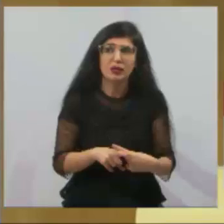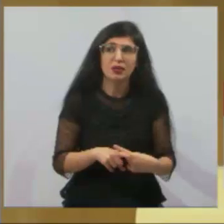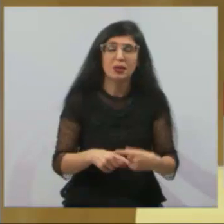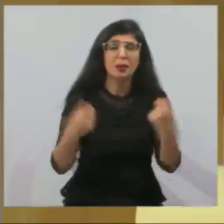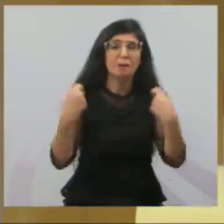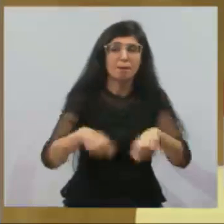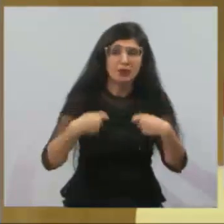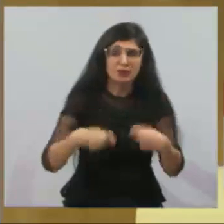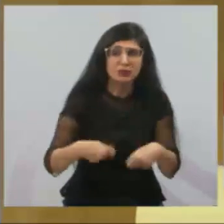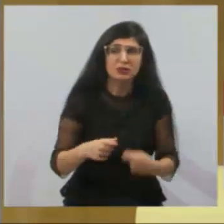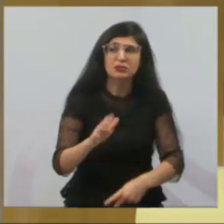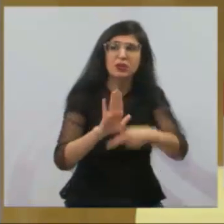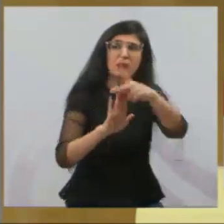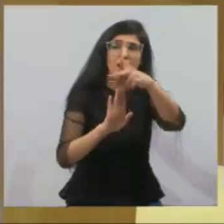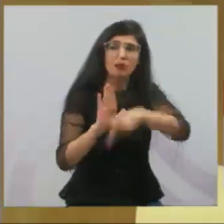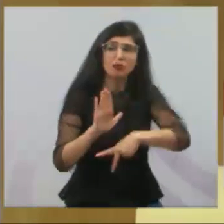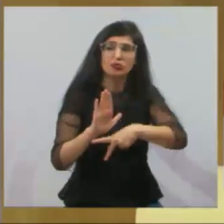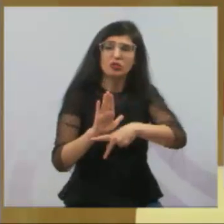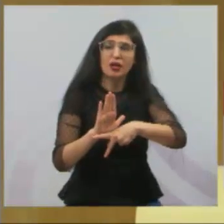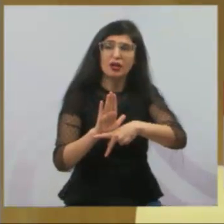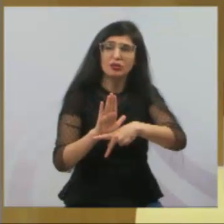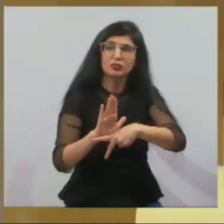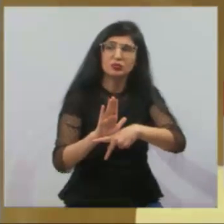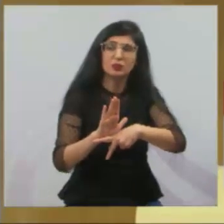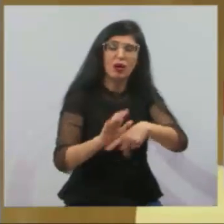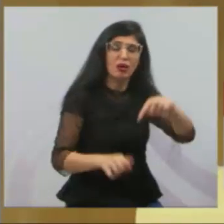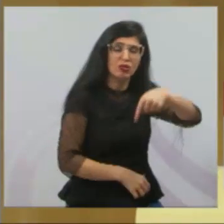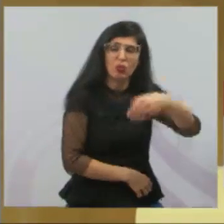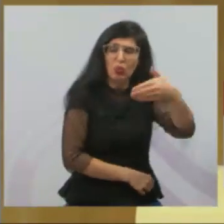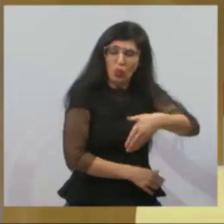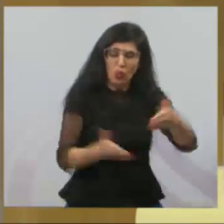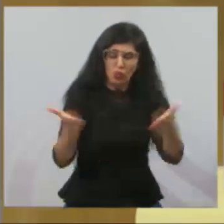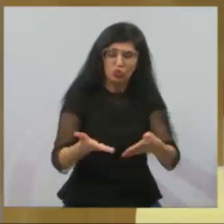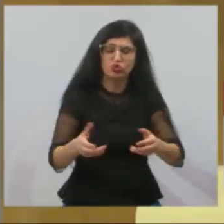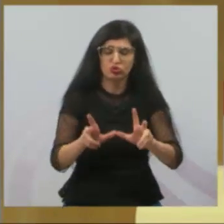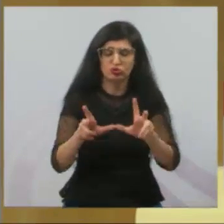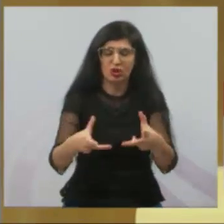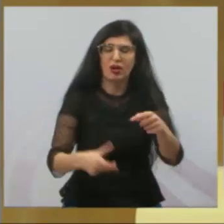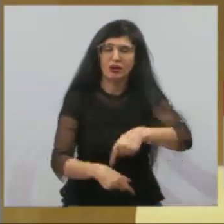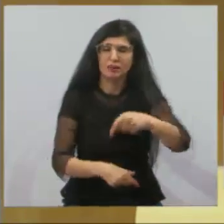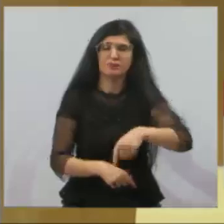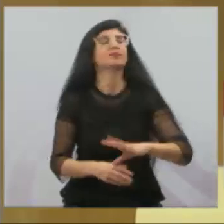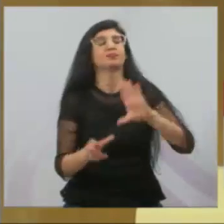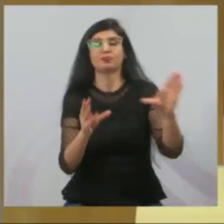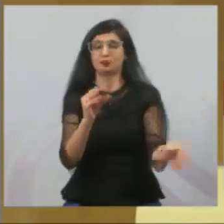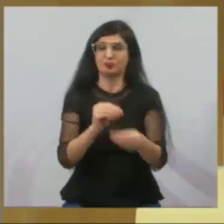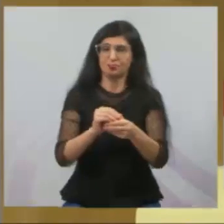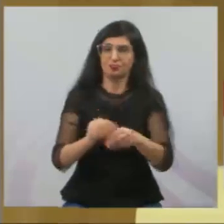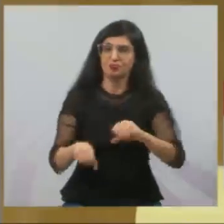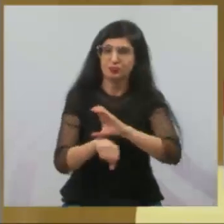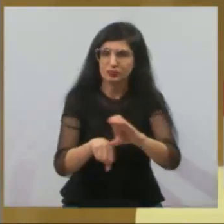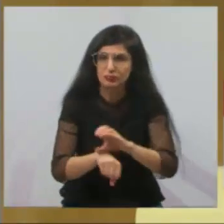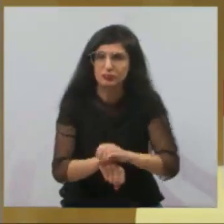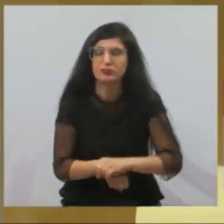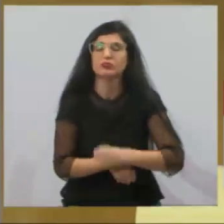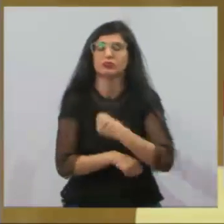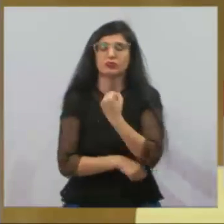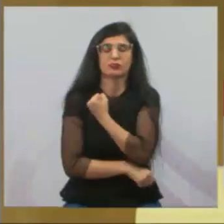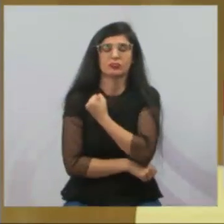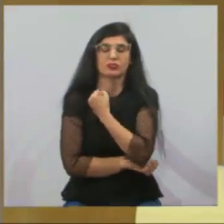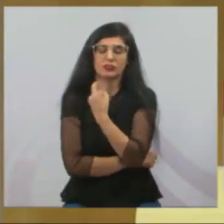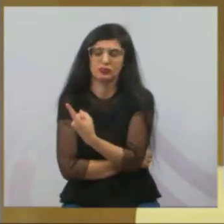necessidade de ter esse projeto hoje aqui desta casa. É um projeto que foi a emenda à Constituição, número